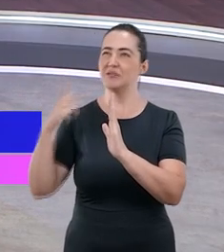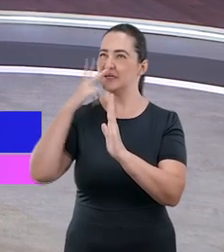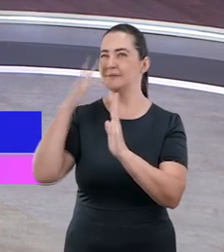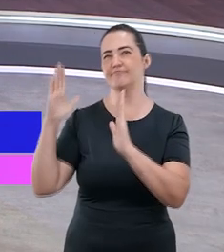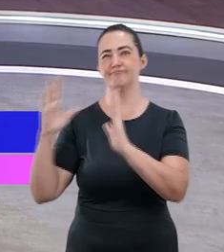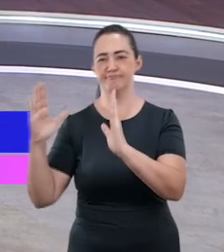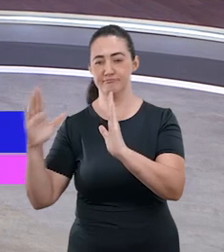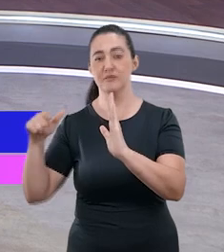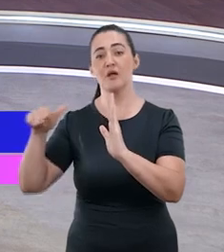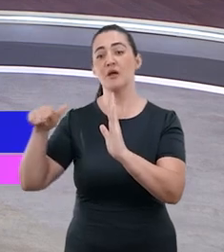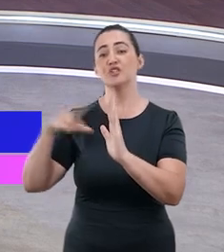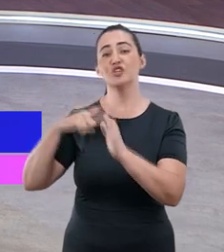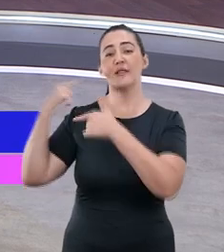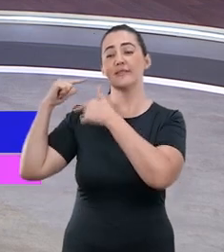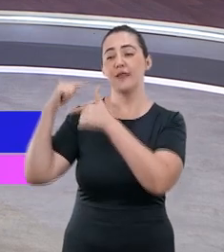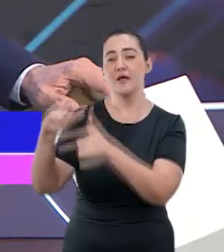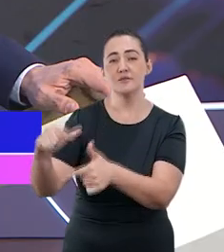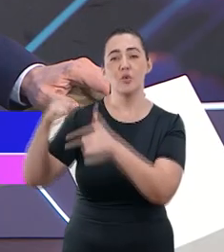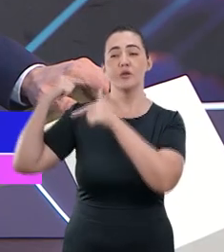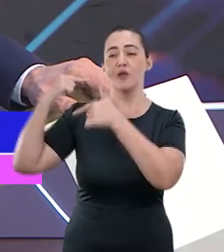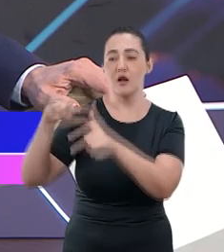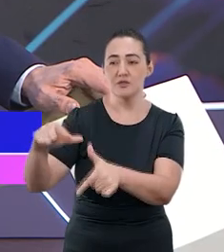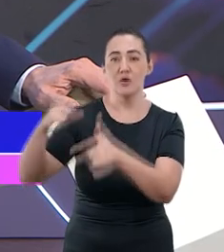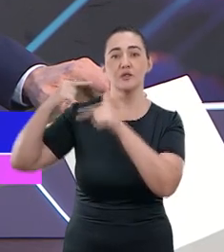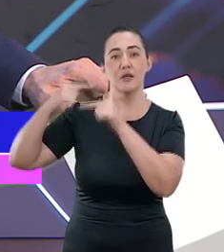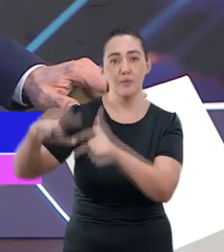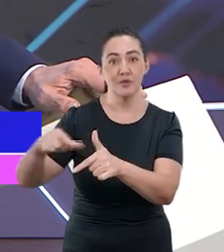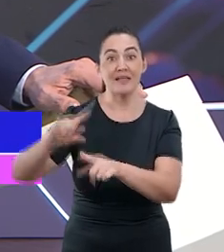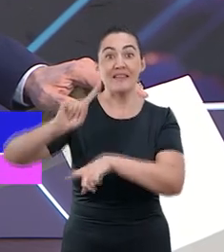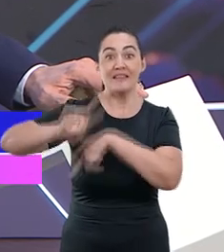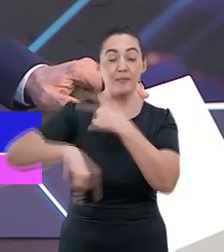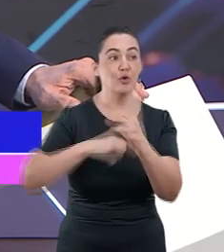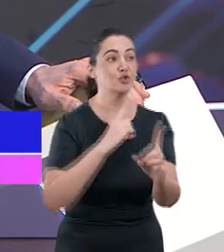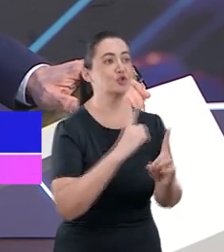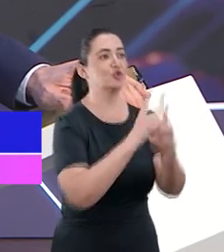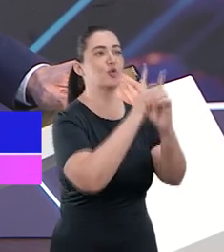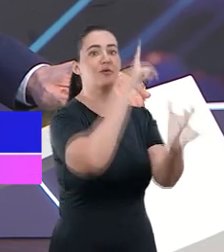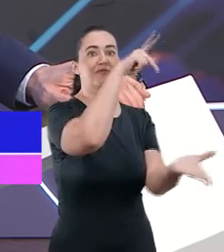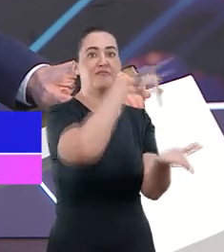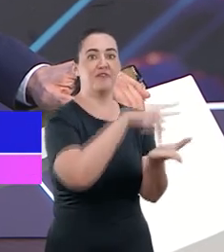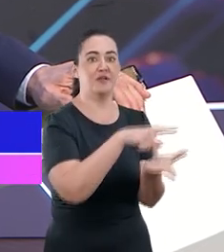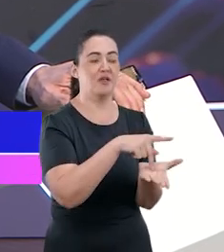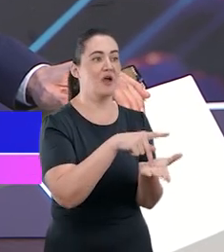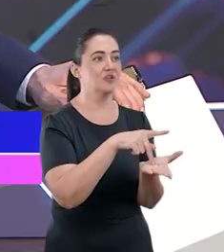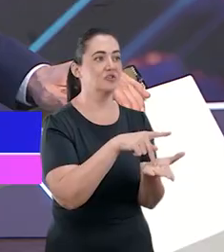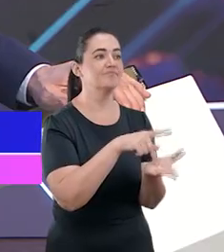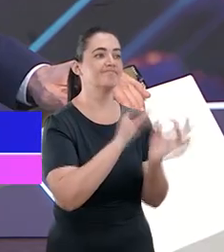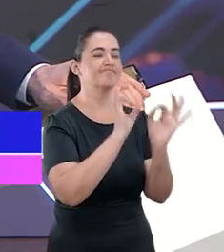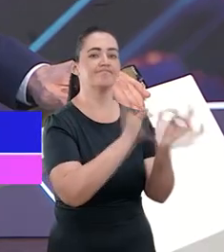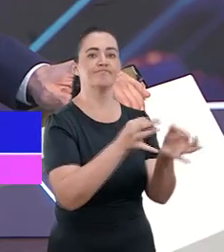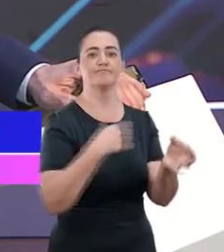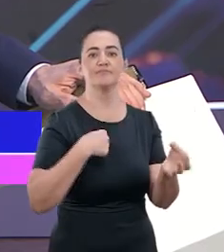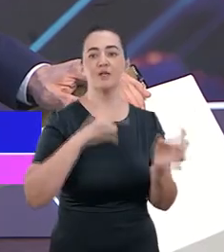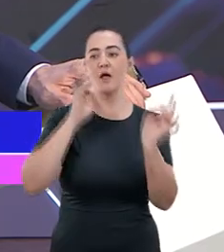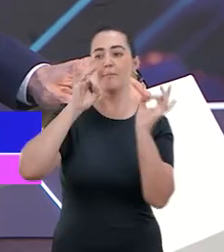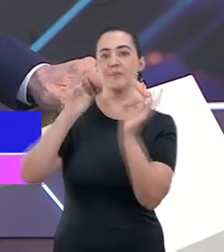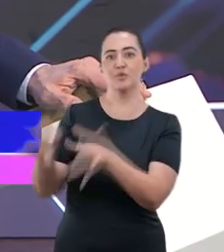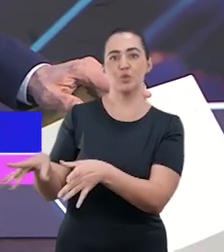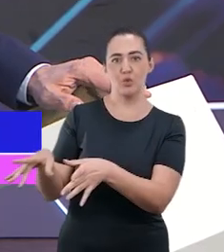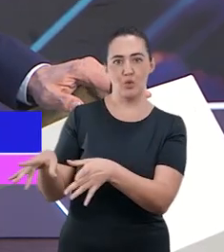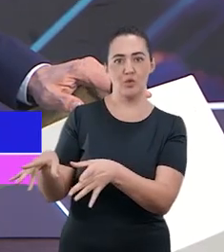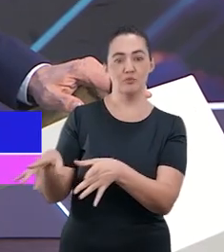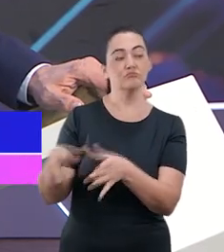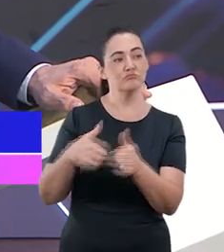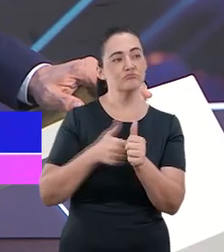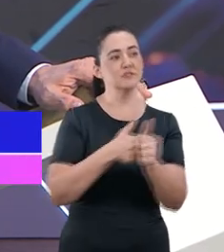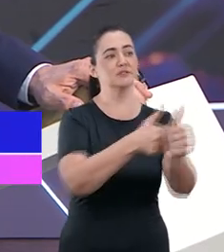de acordo com a verdade. Quando eu falo isso sobre Paulo, eu estou mostrando para você que não há nenhuma razão para você